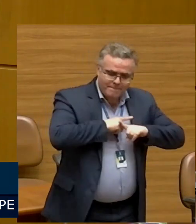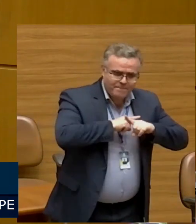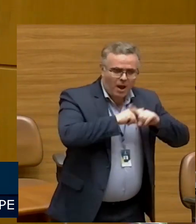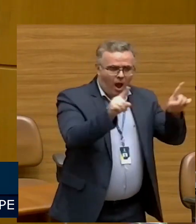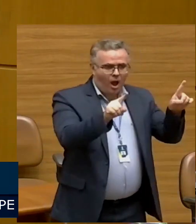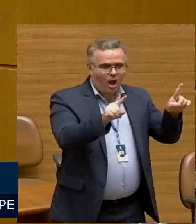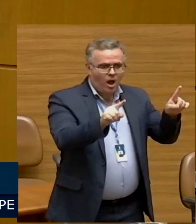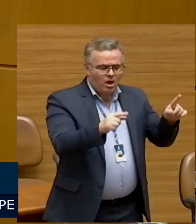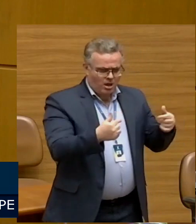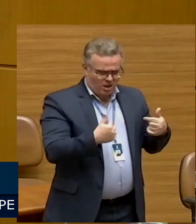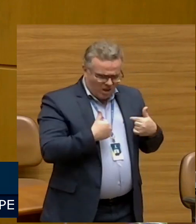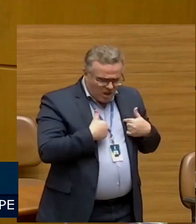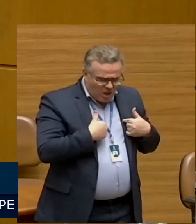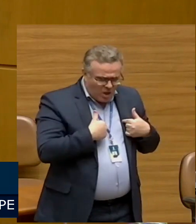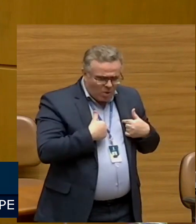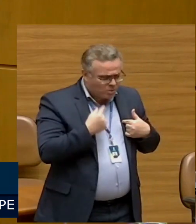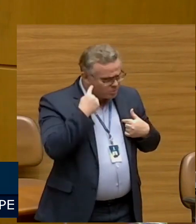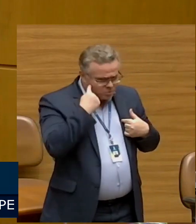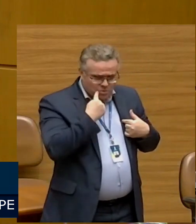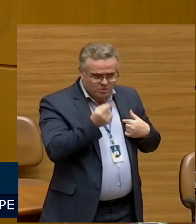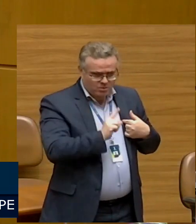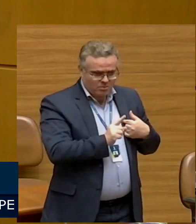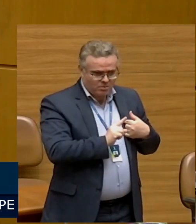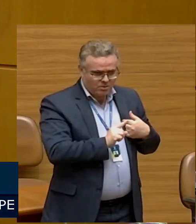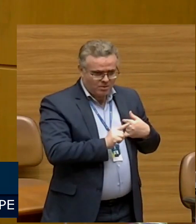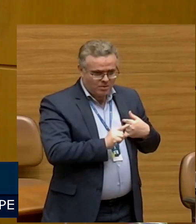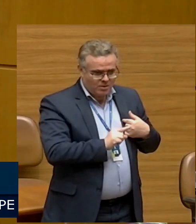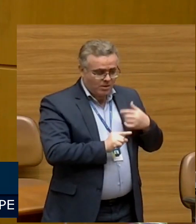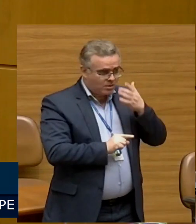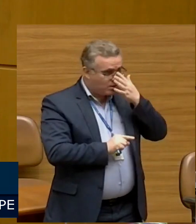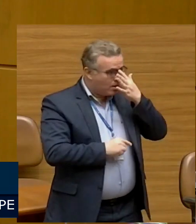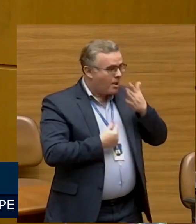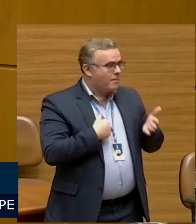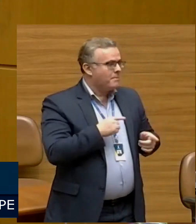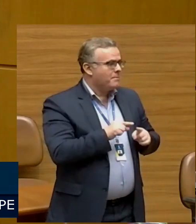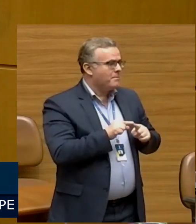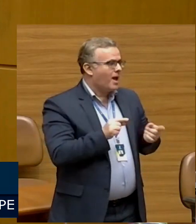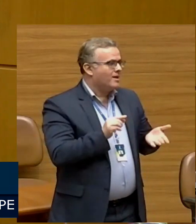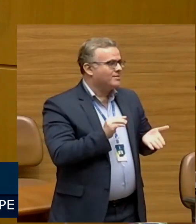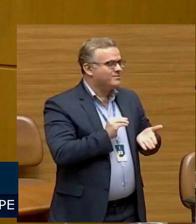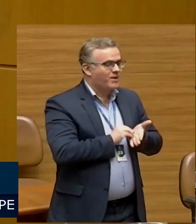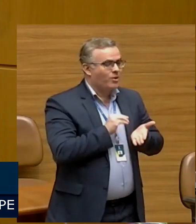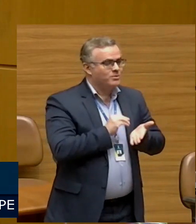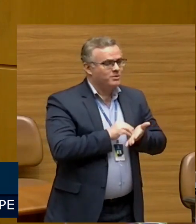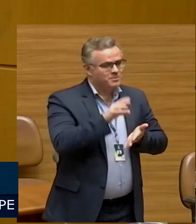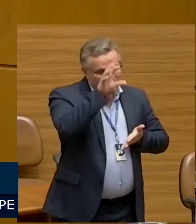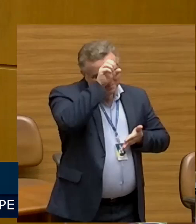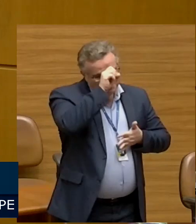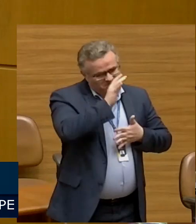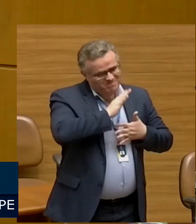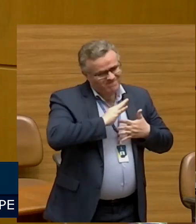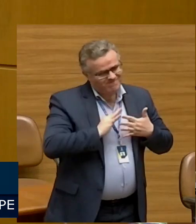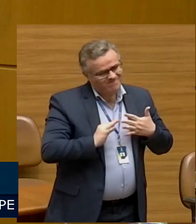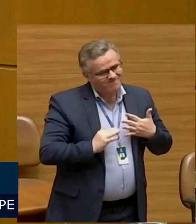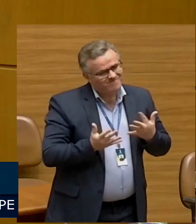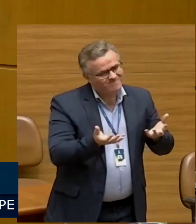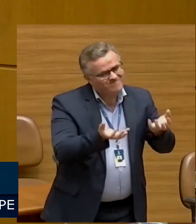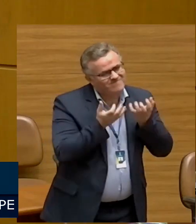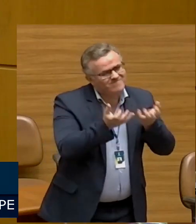mas que eu não sou pessoa surda, sou deficiente em Libras, eu preciso de